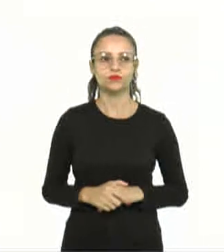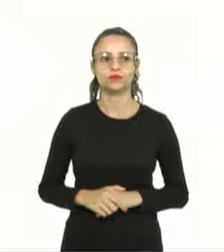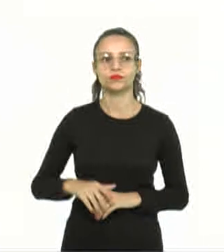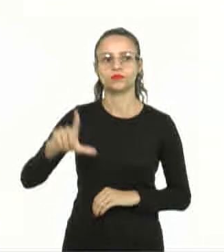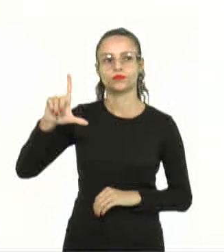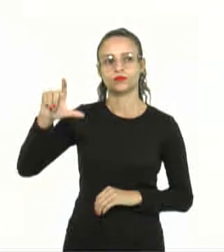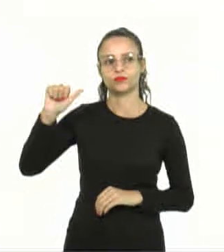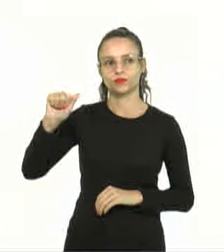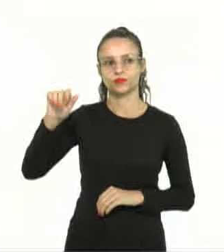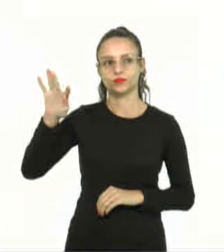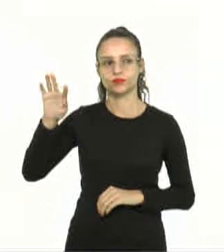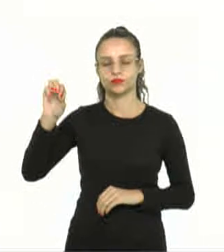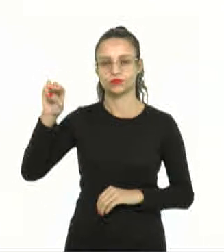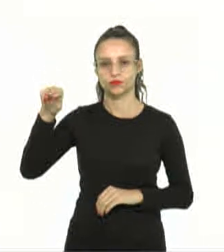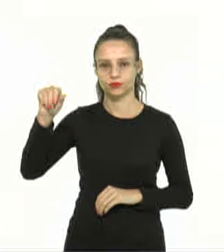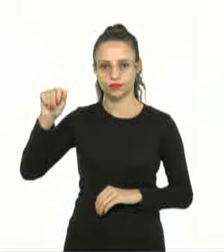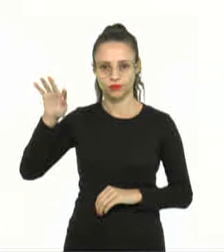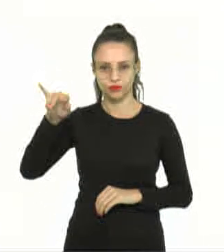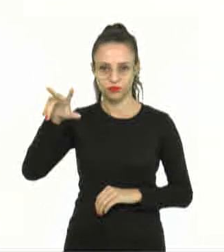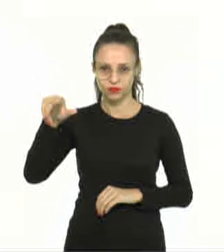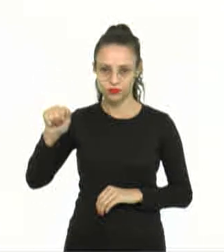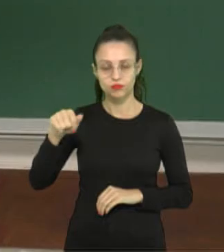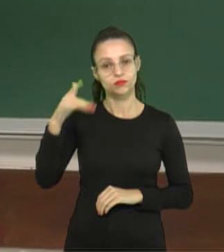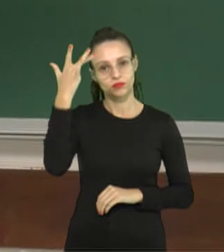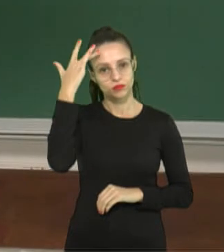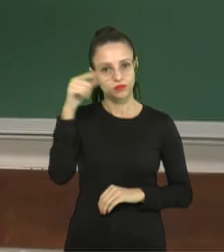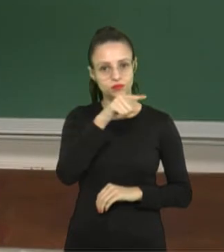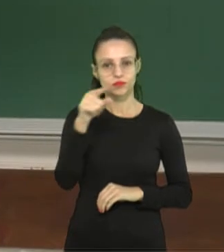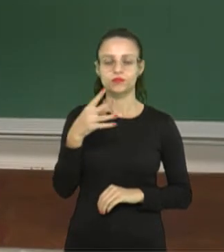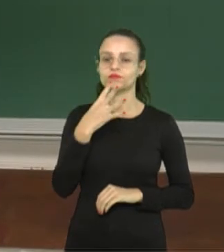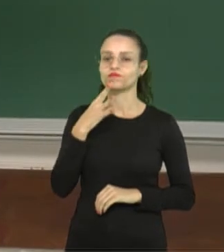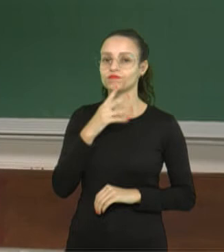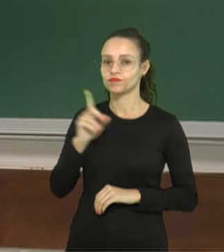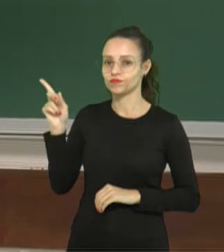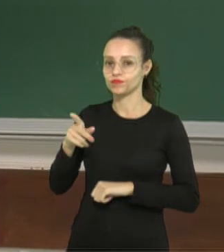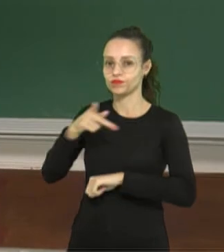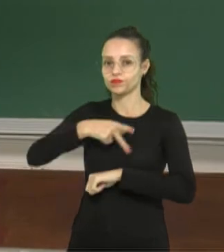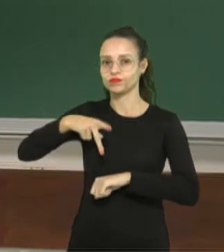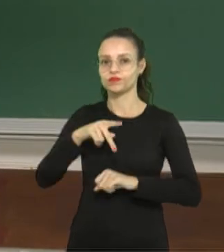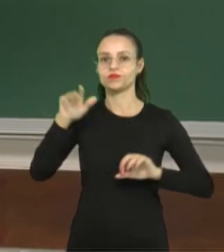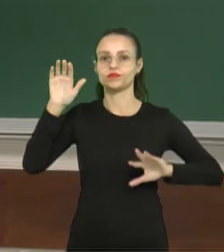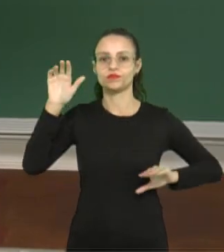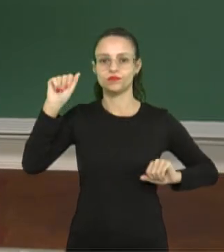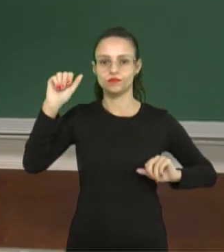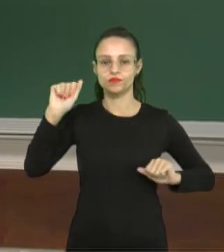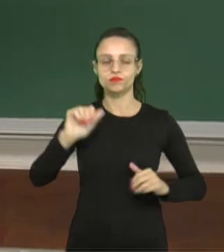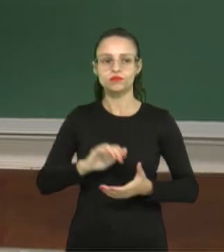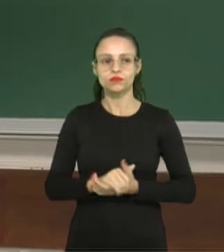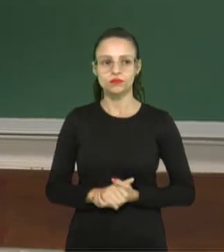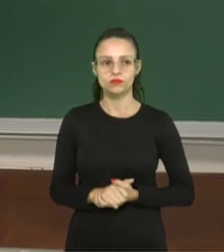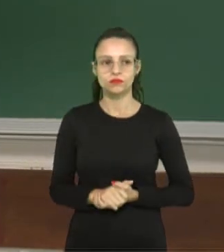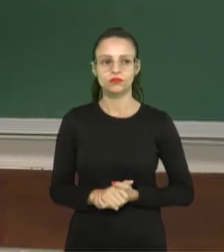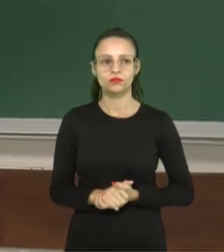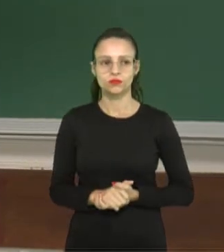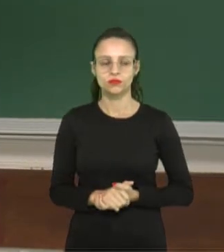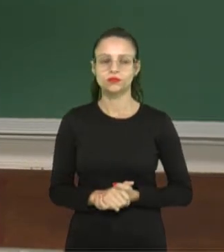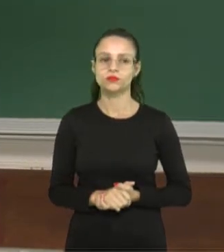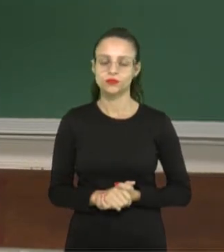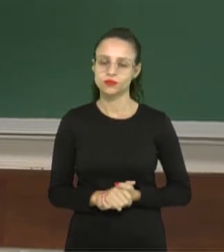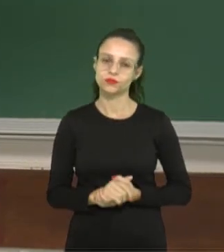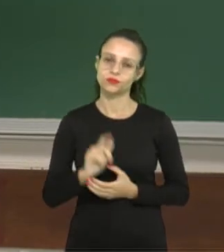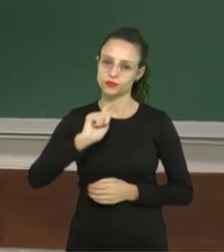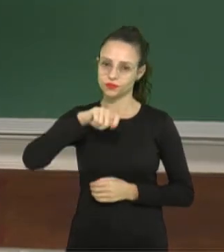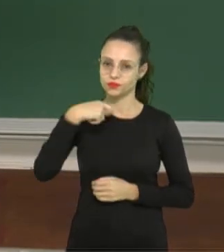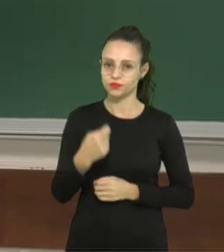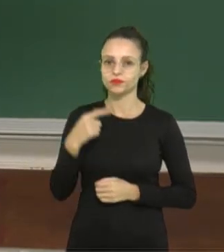na Espanha, não sei se você já ouviu falar, mas caso você não conheça hoje, você vai conhecer um pouquinho. Nós vamos ver um pouquinho sobre essa